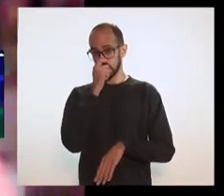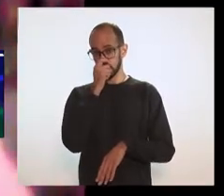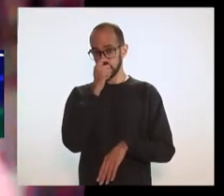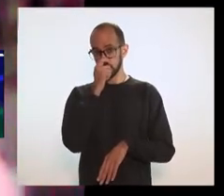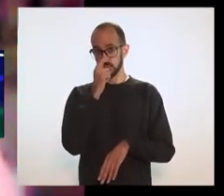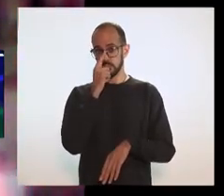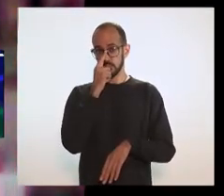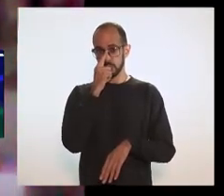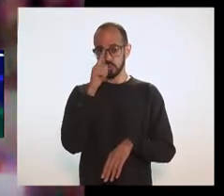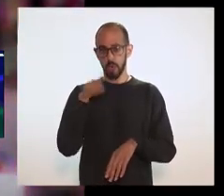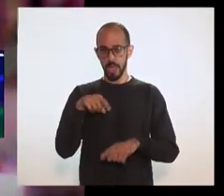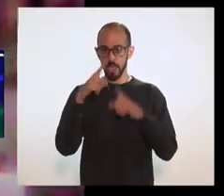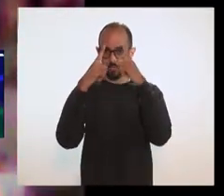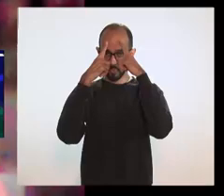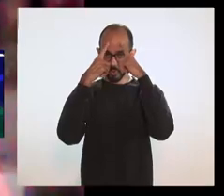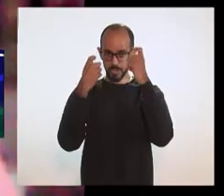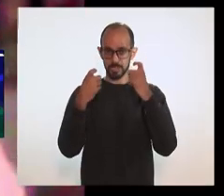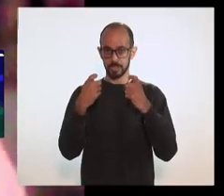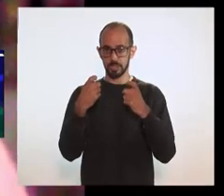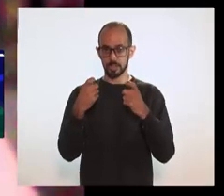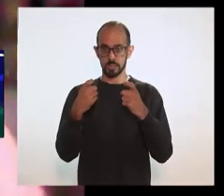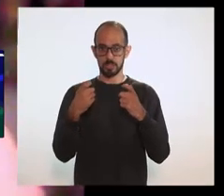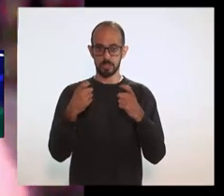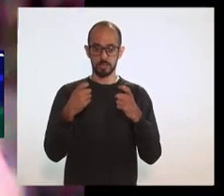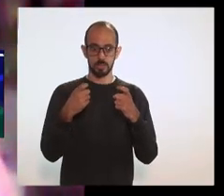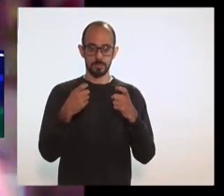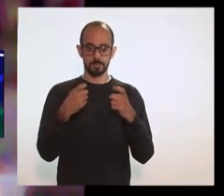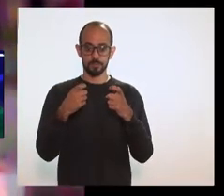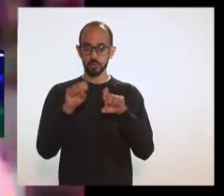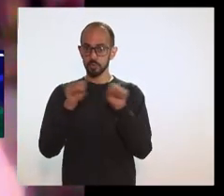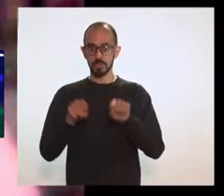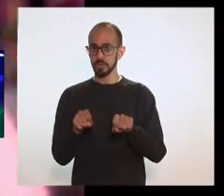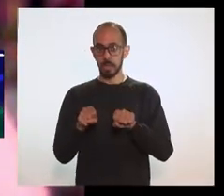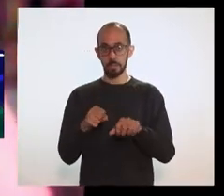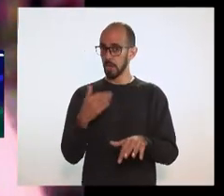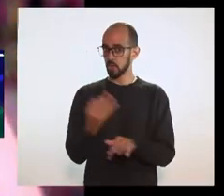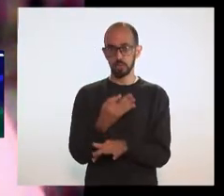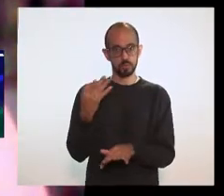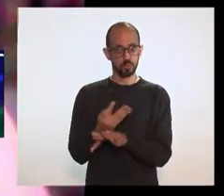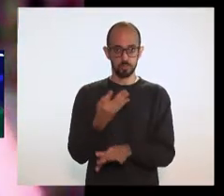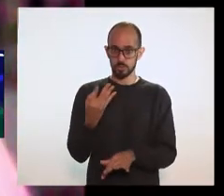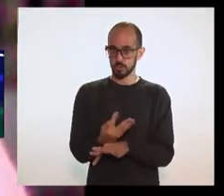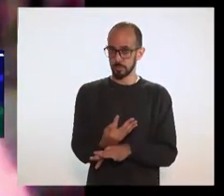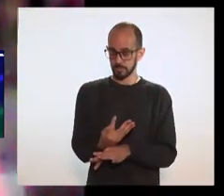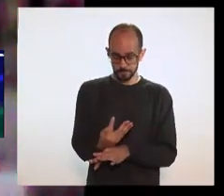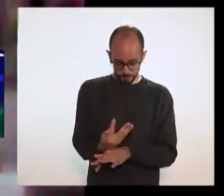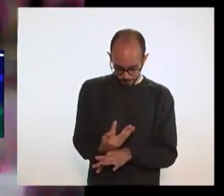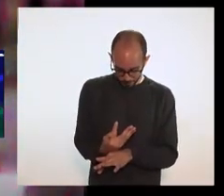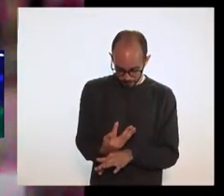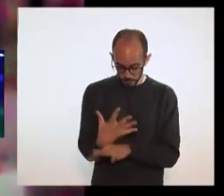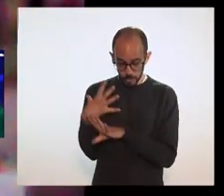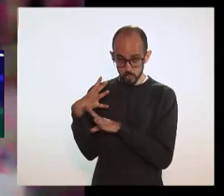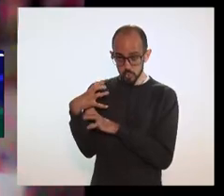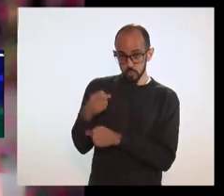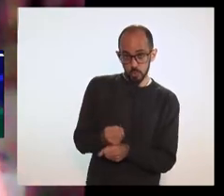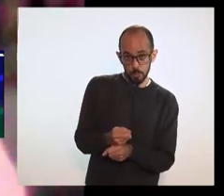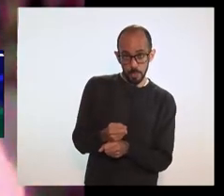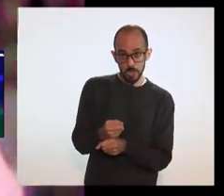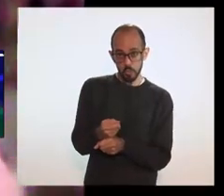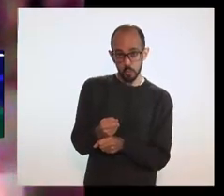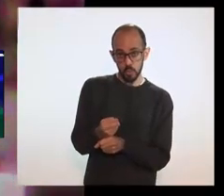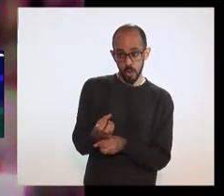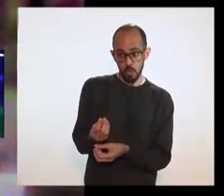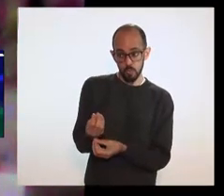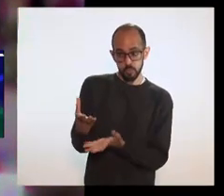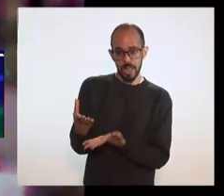uma violência. Nós estamos com o sistema colapsando. Somando a oferta de leitos no município, o